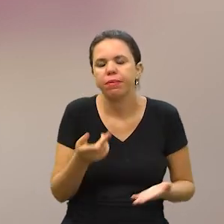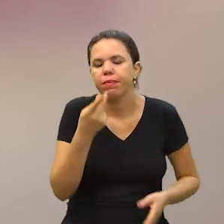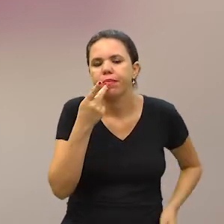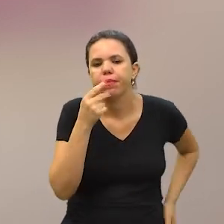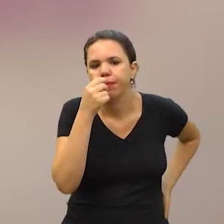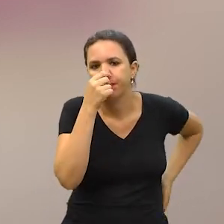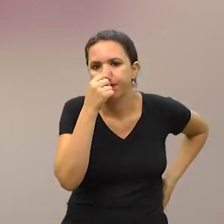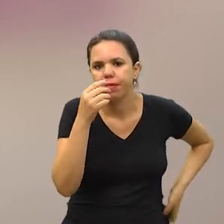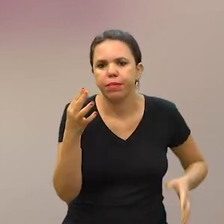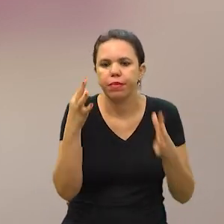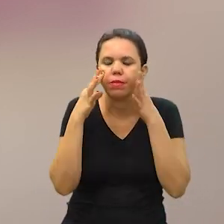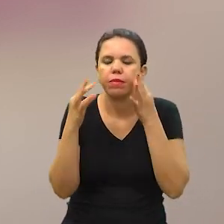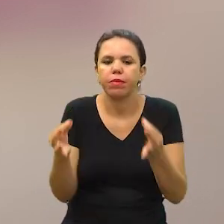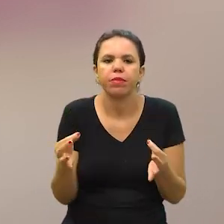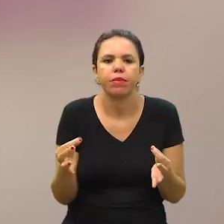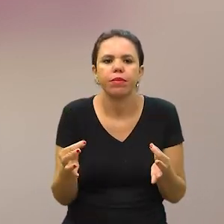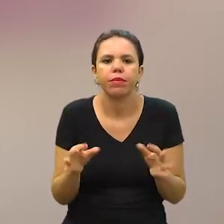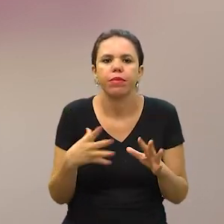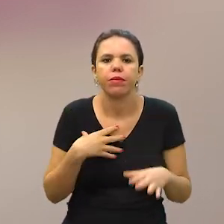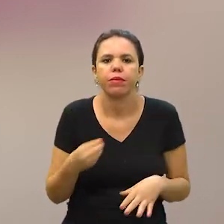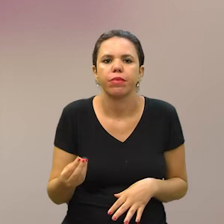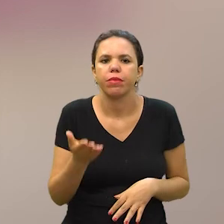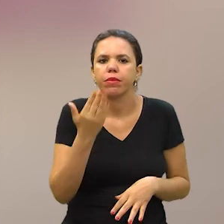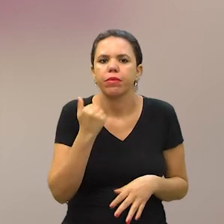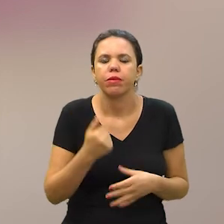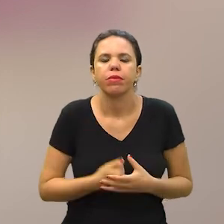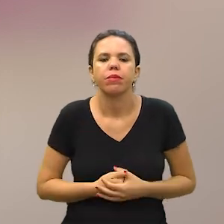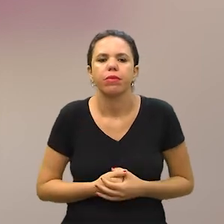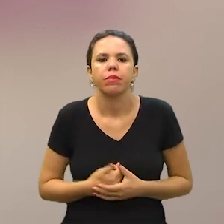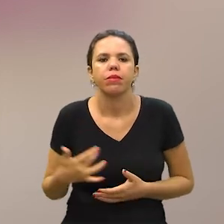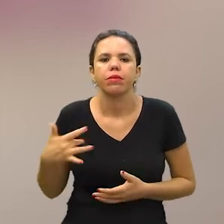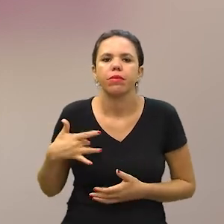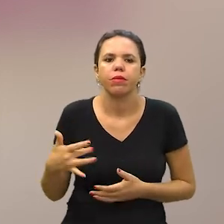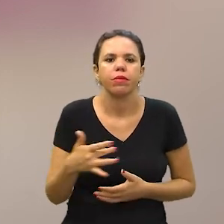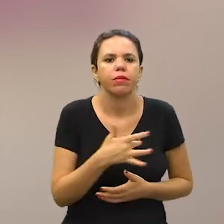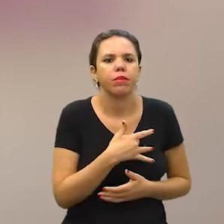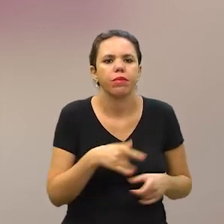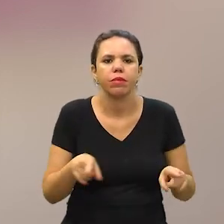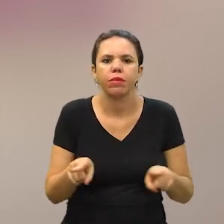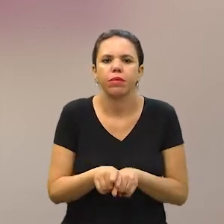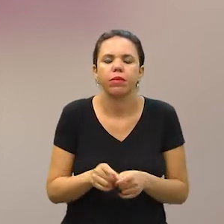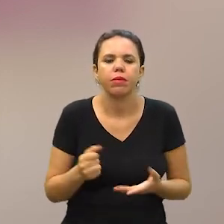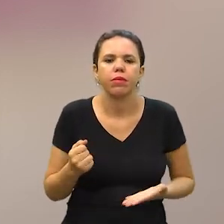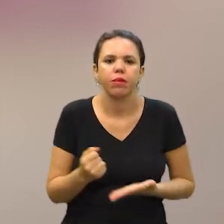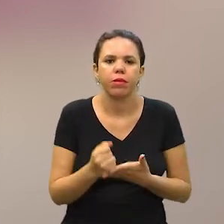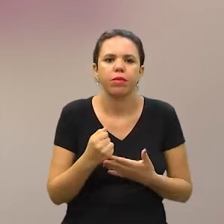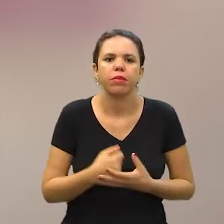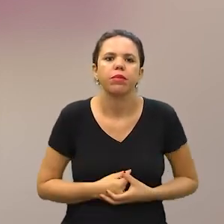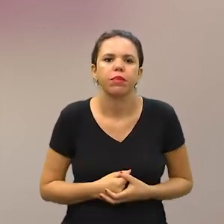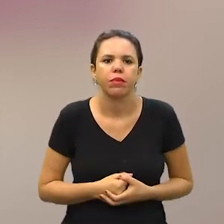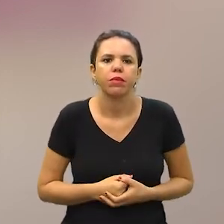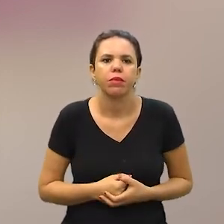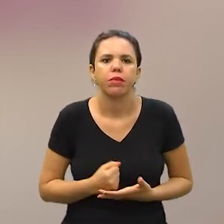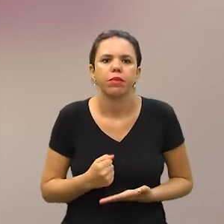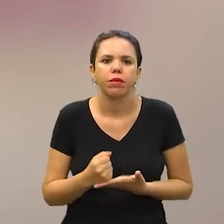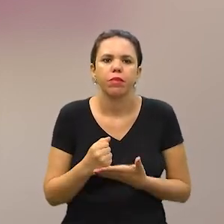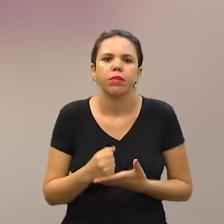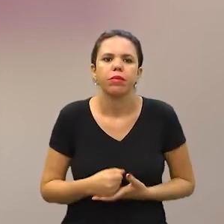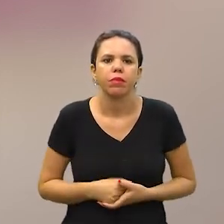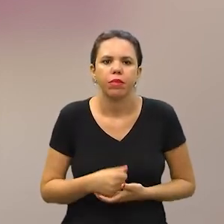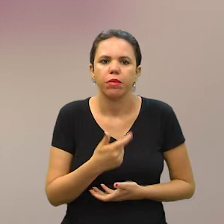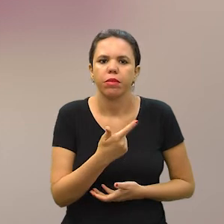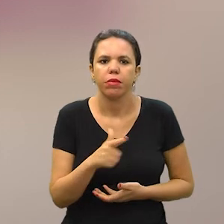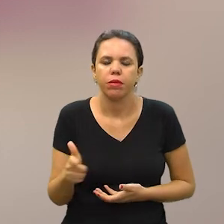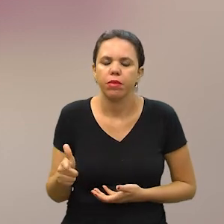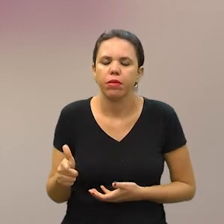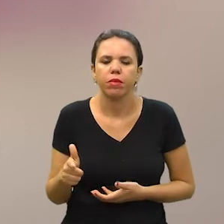gente fala assim, muita atenção para o que os seus filhos estão comendo. Uma alimentação saudável também ajuda muito, né? Ajuda também a